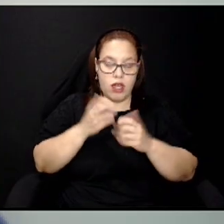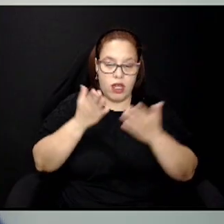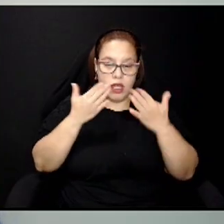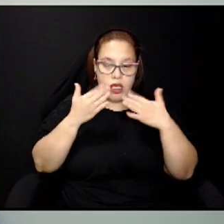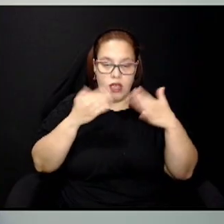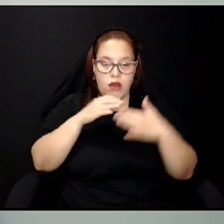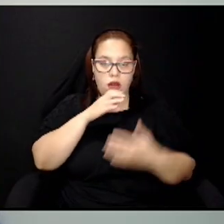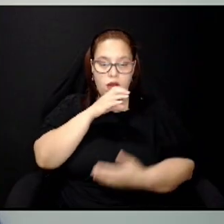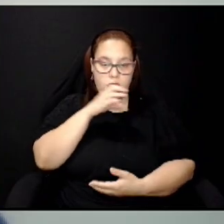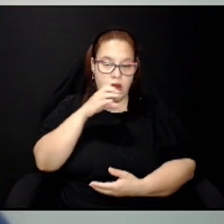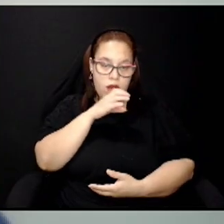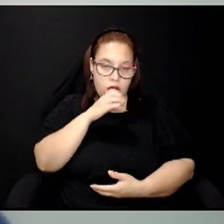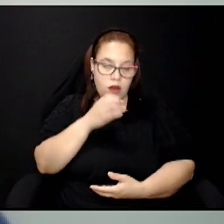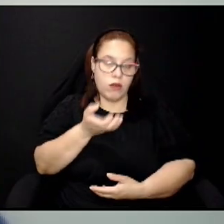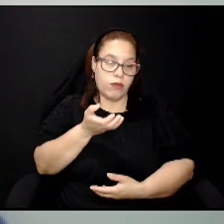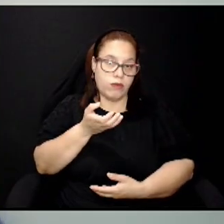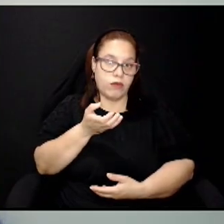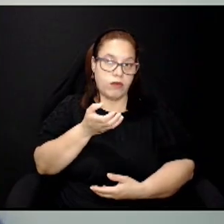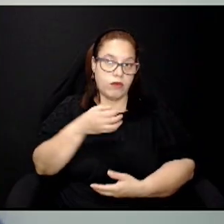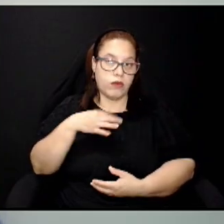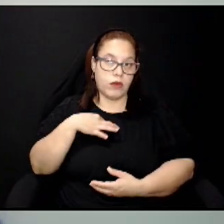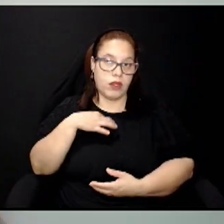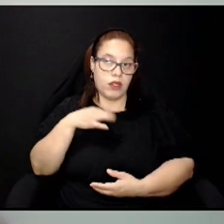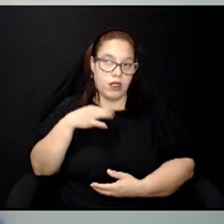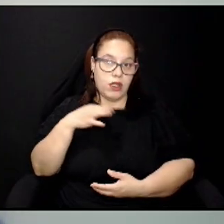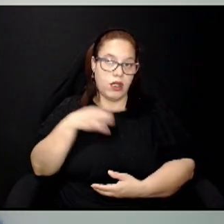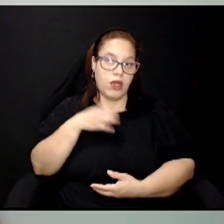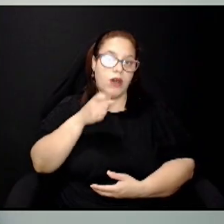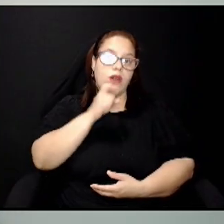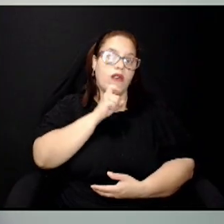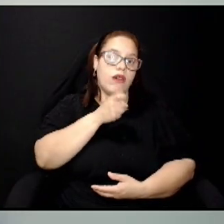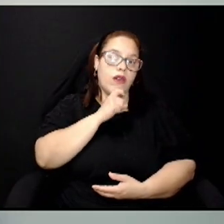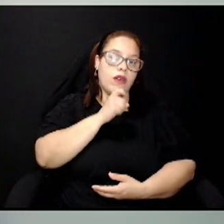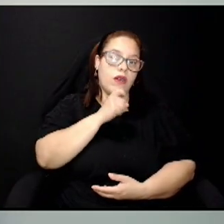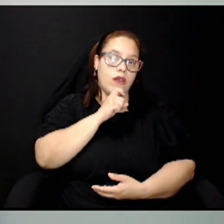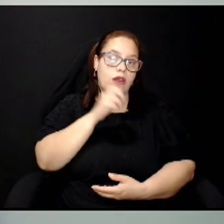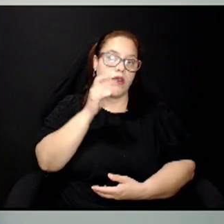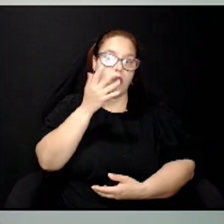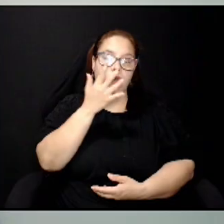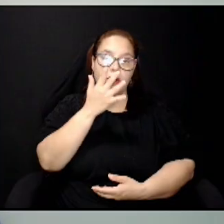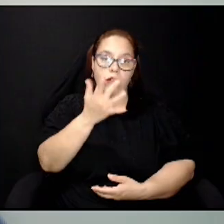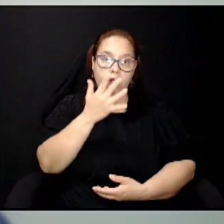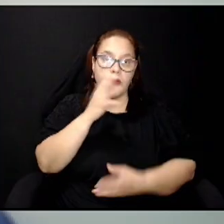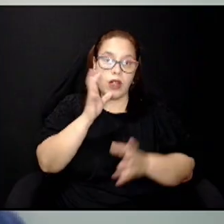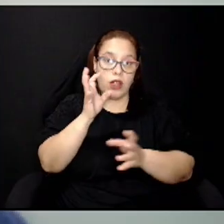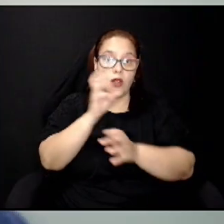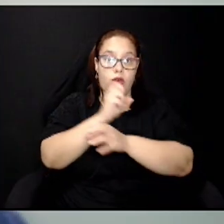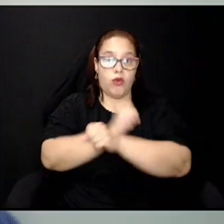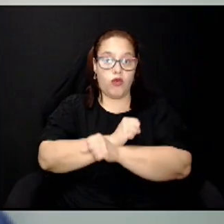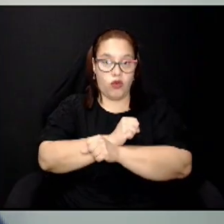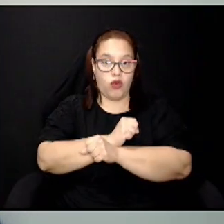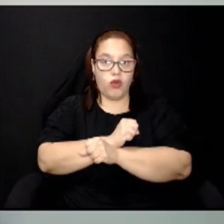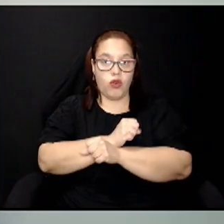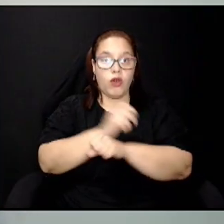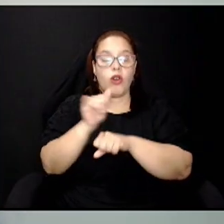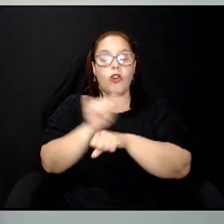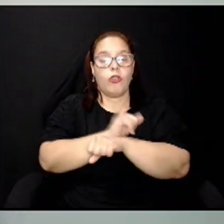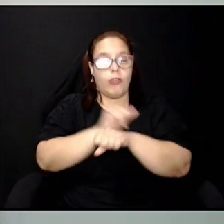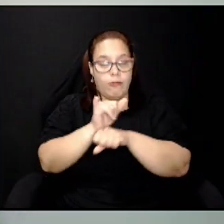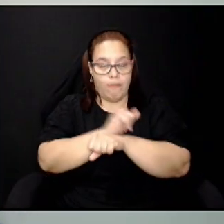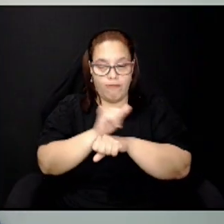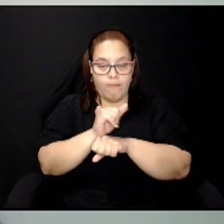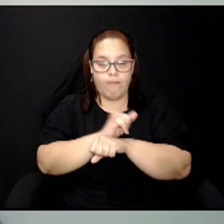comumente, as nossas roupas aí de inverno são roupas que têm cores mais escuras, que também é uma estratégia que a